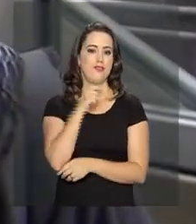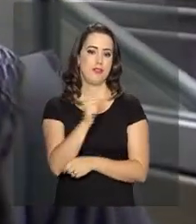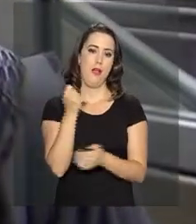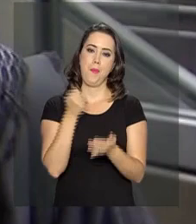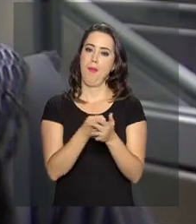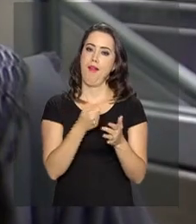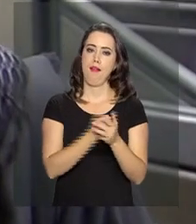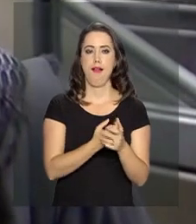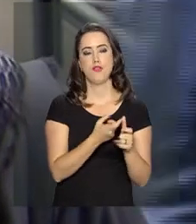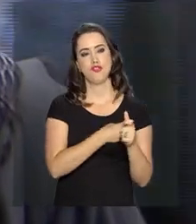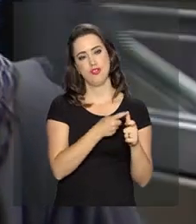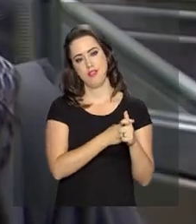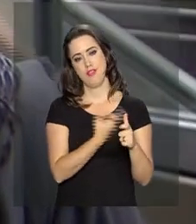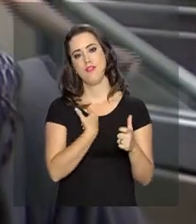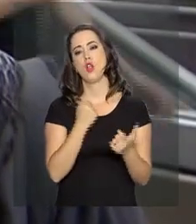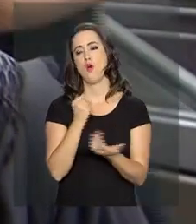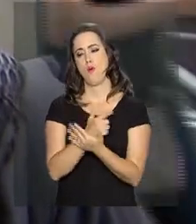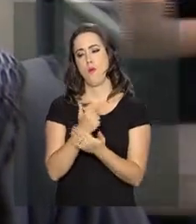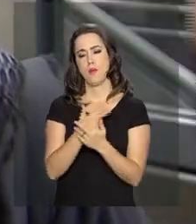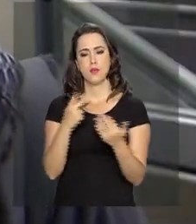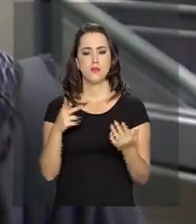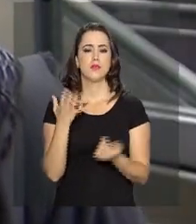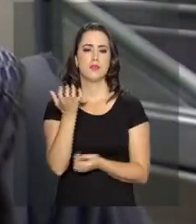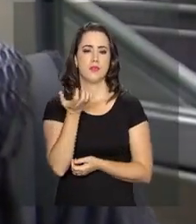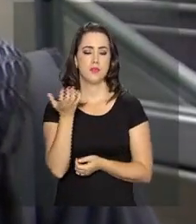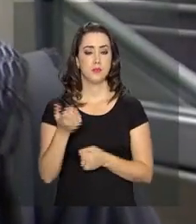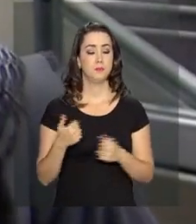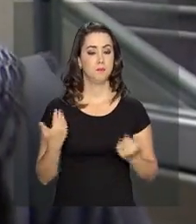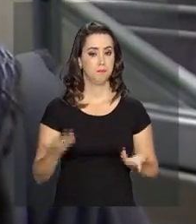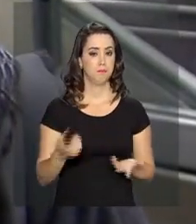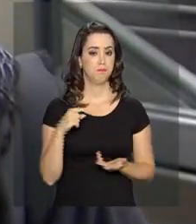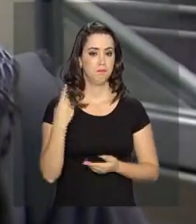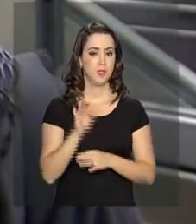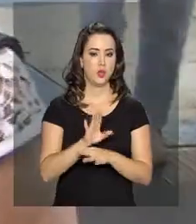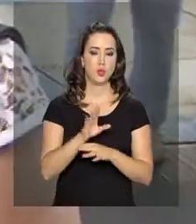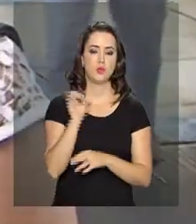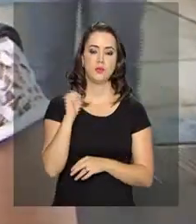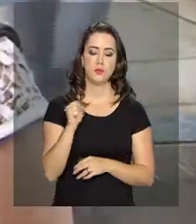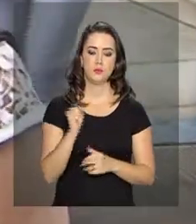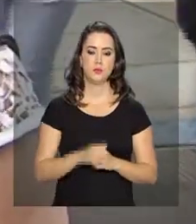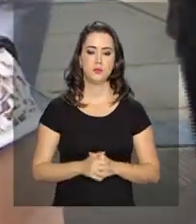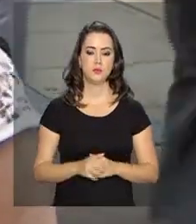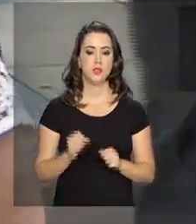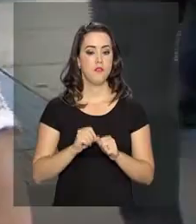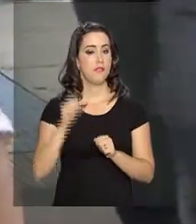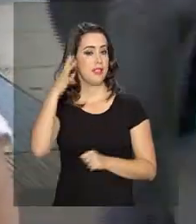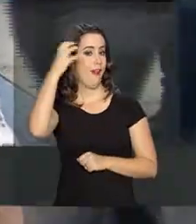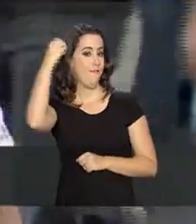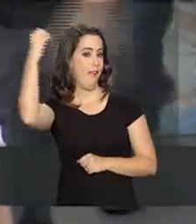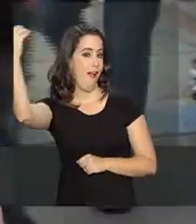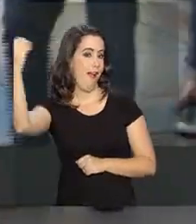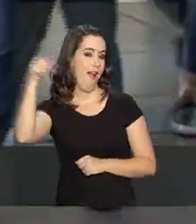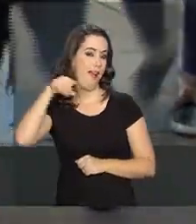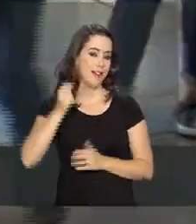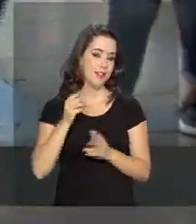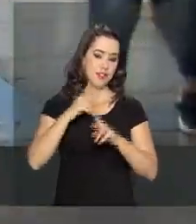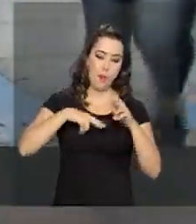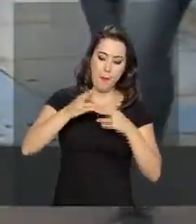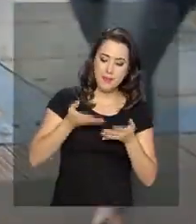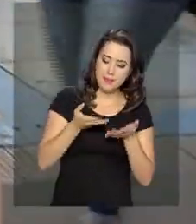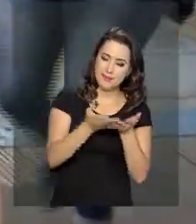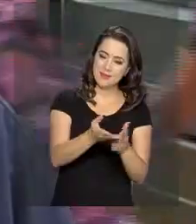pouquinho das contas, né? Comprar aquilo que a gente deseja. E ajuda muito. Eu vou fazer uma viagem, um presente para os